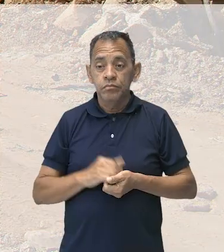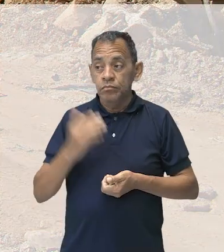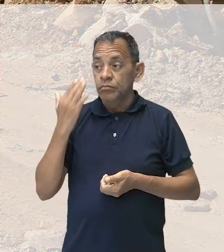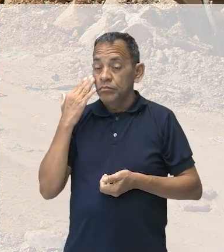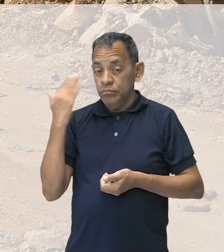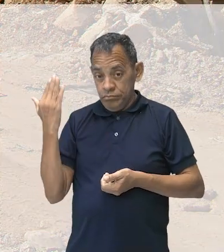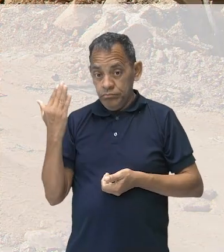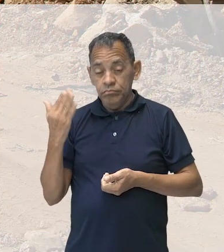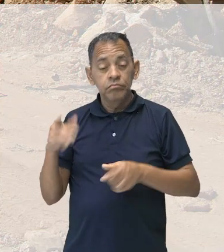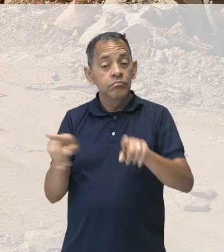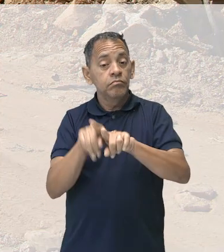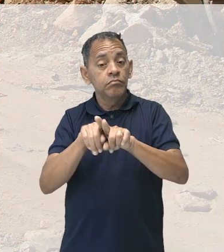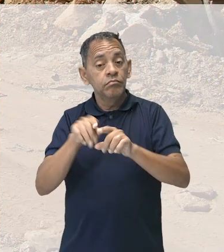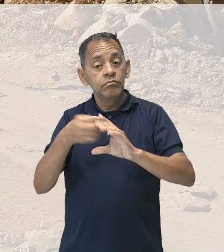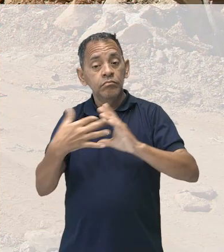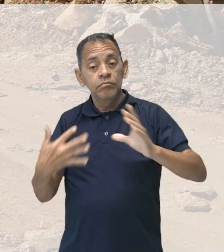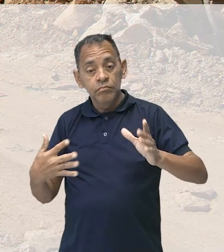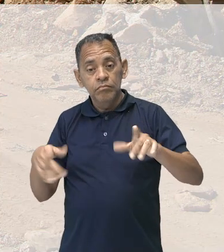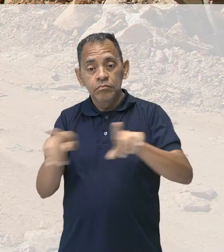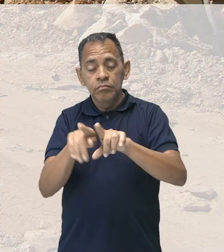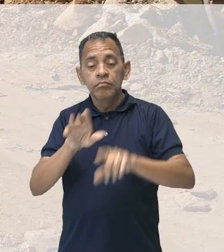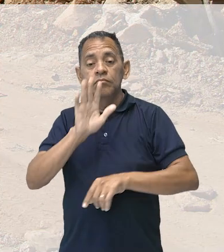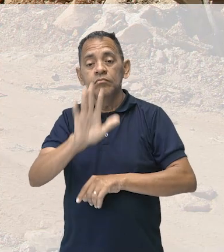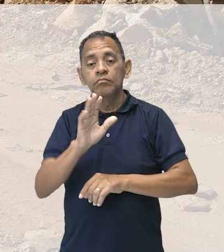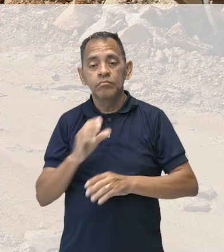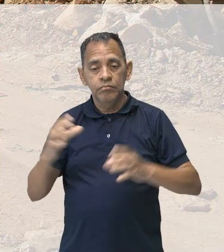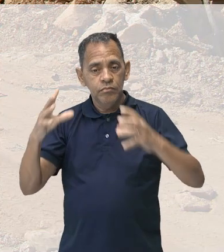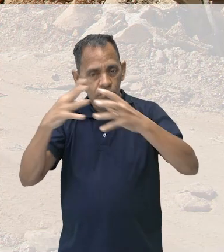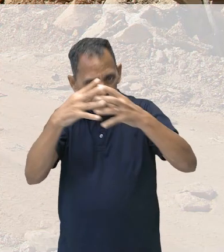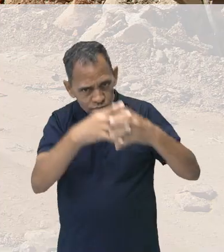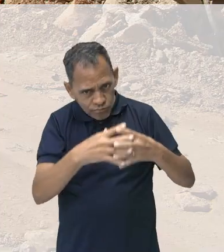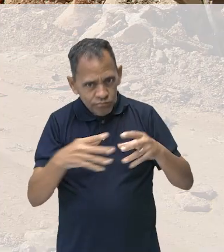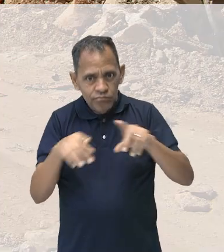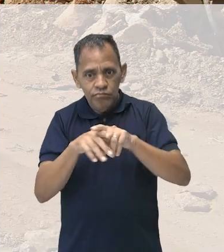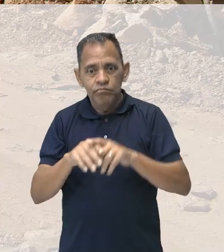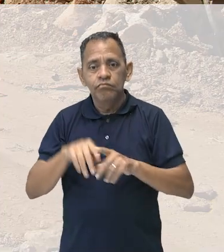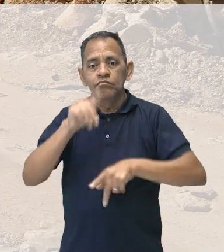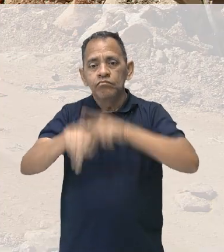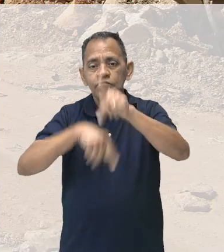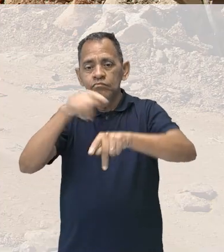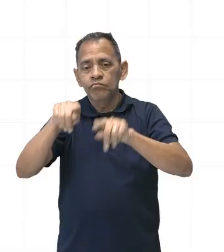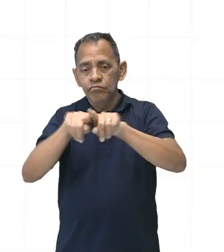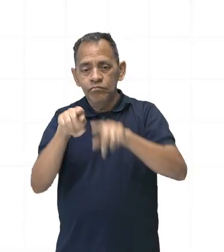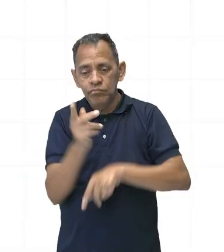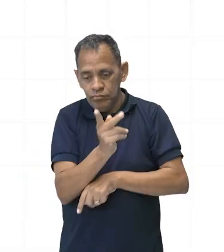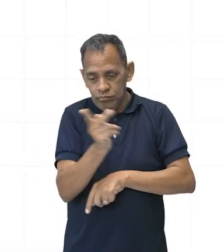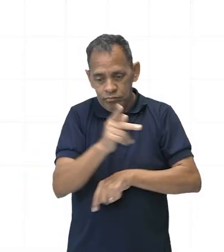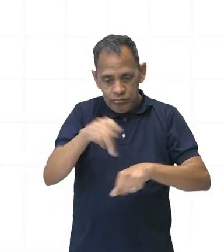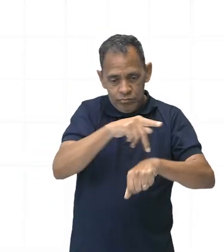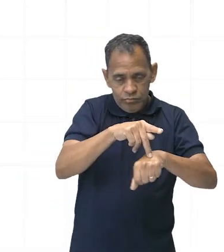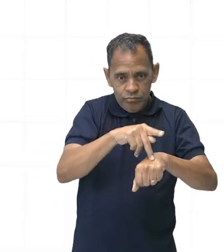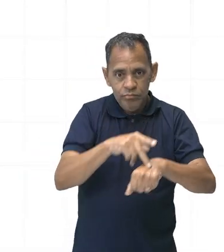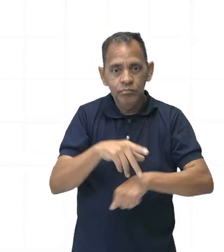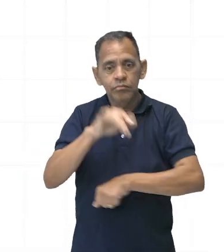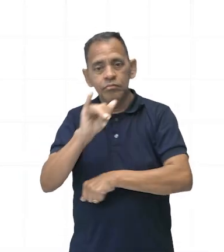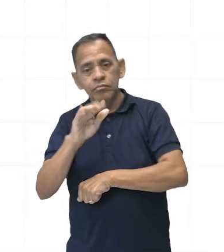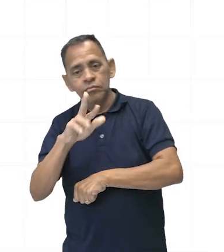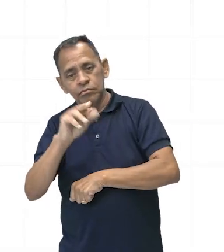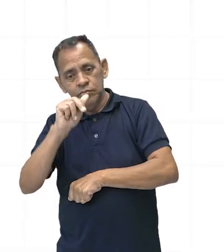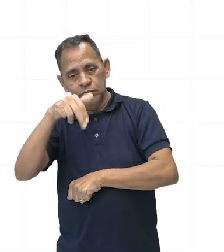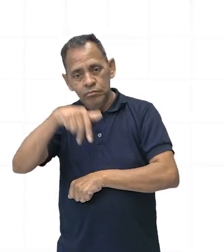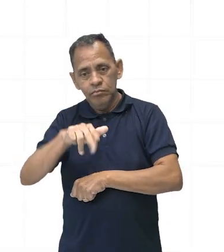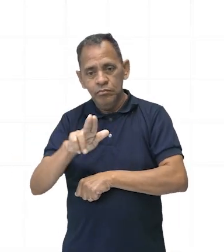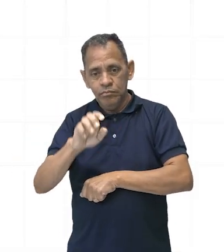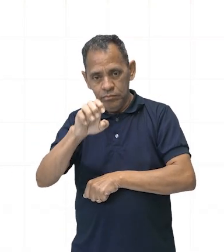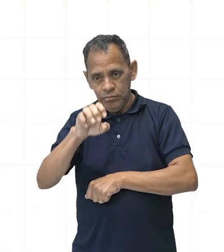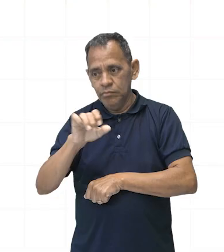esses conflitos do povo curdo vai estar principalmente em dois países, no caso, o Iraque e a Síria. Né? Em relação